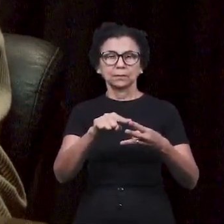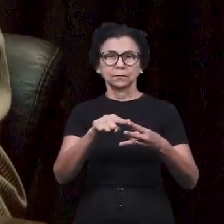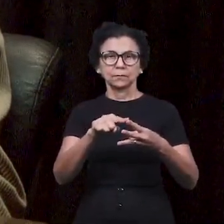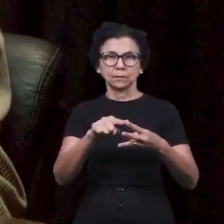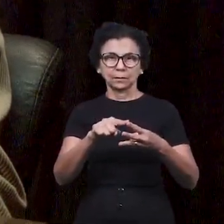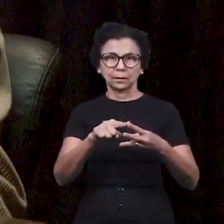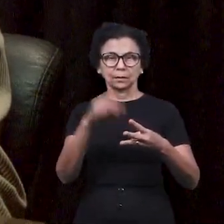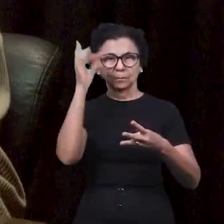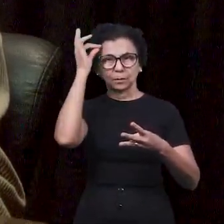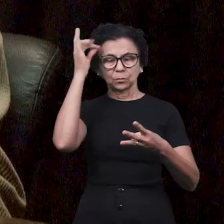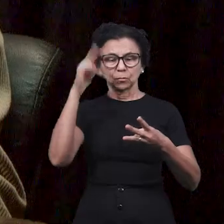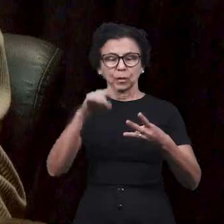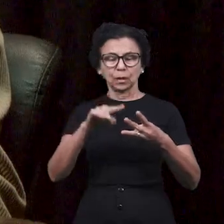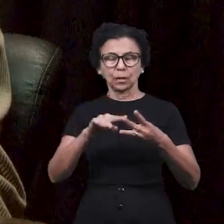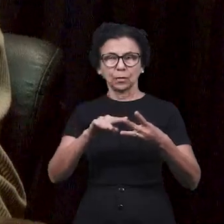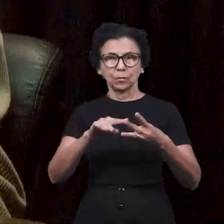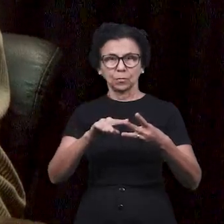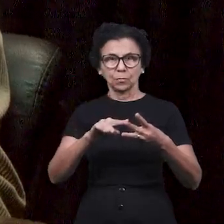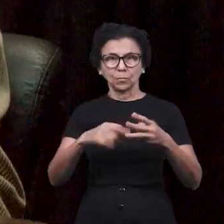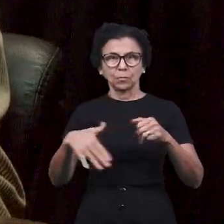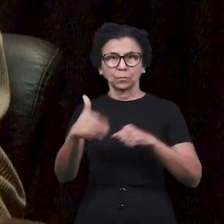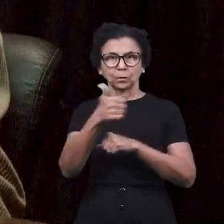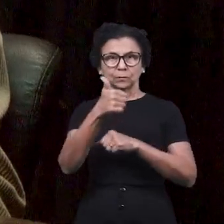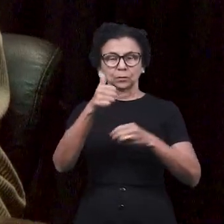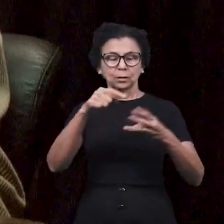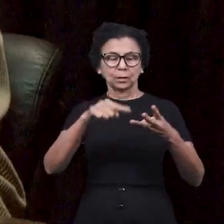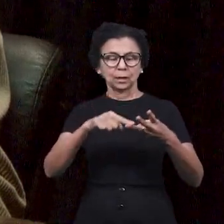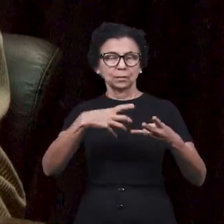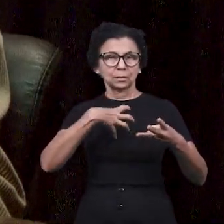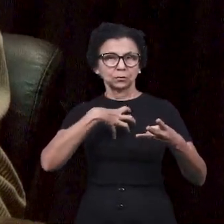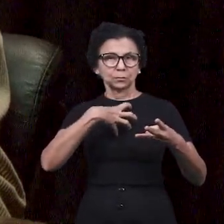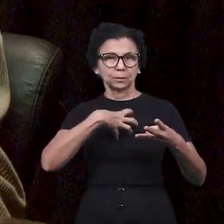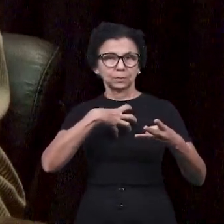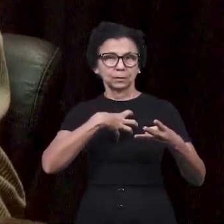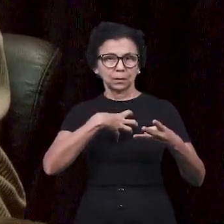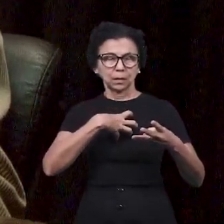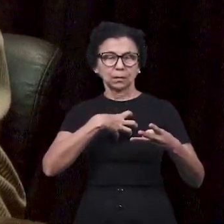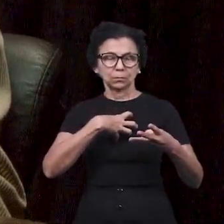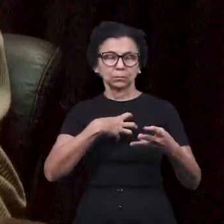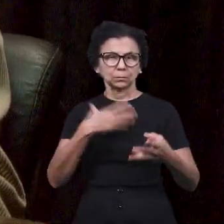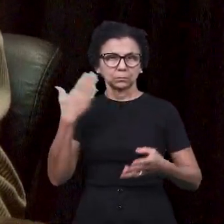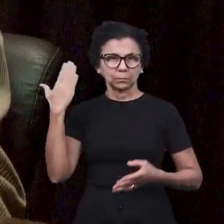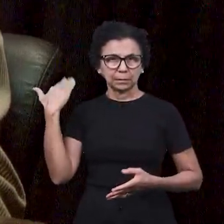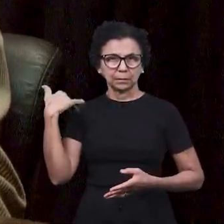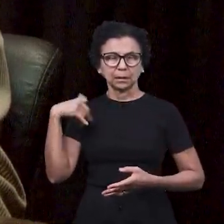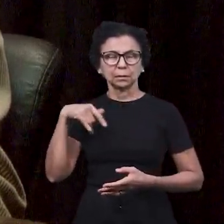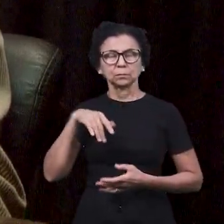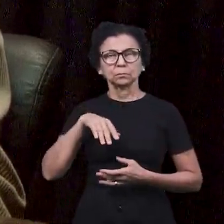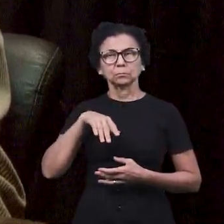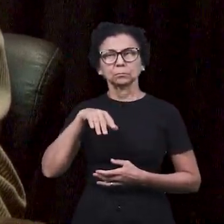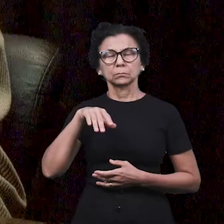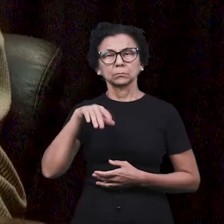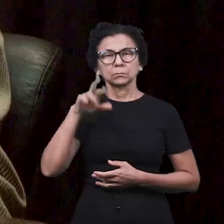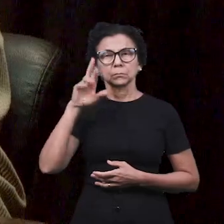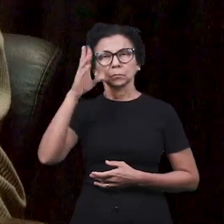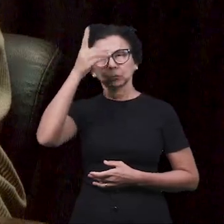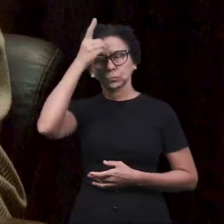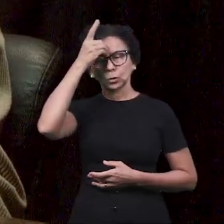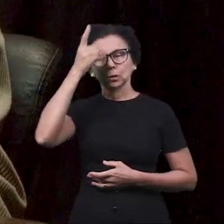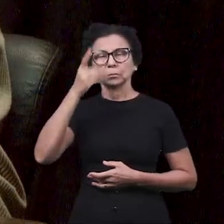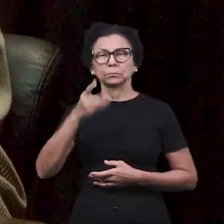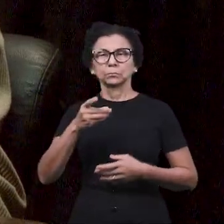vida afetiva. Então, quando o senhor mostrou essa visão e o discernimento que o senhor deu na época, era que